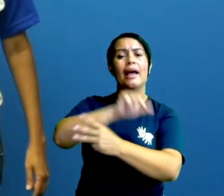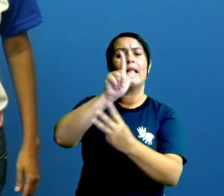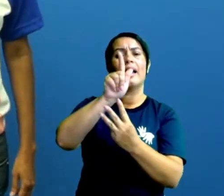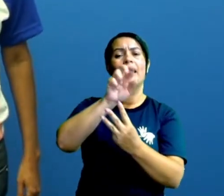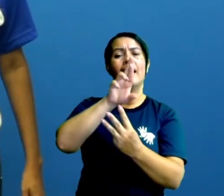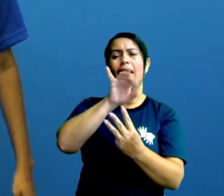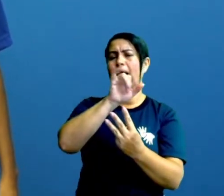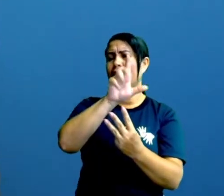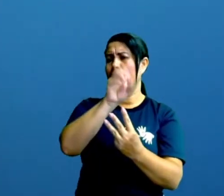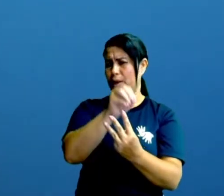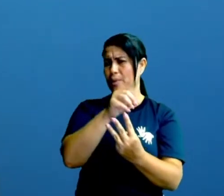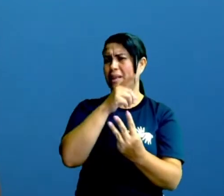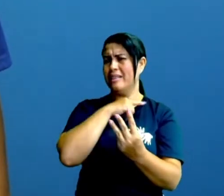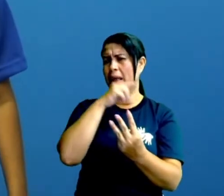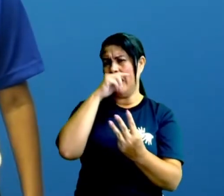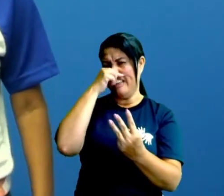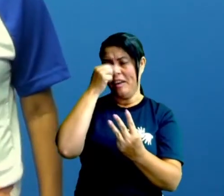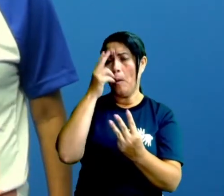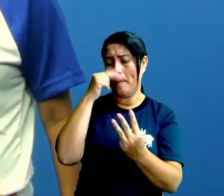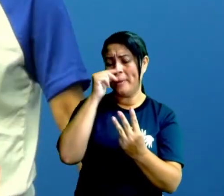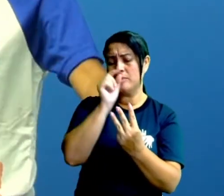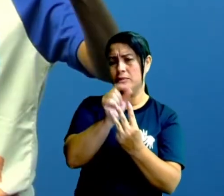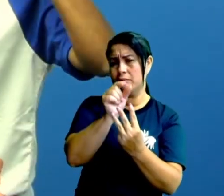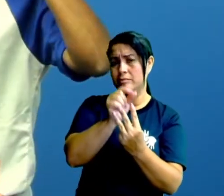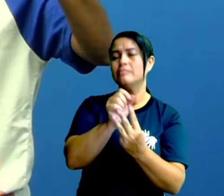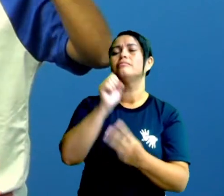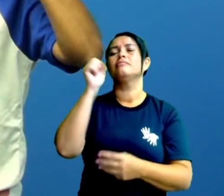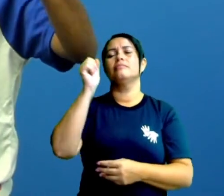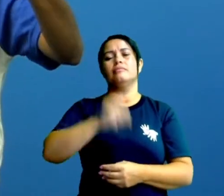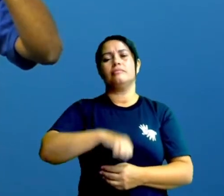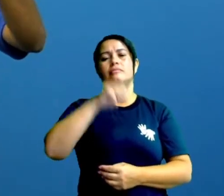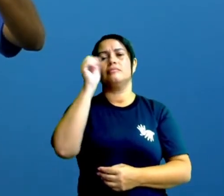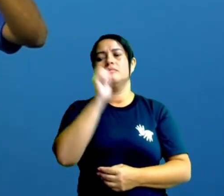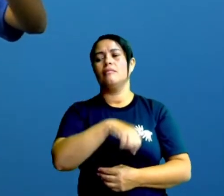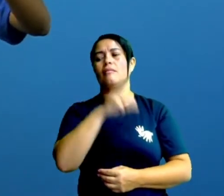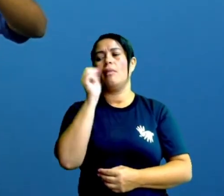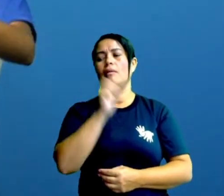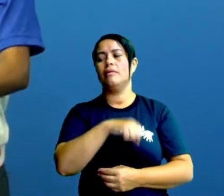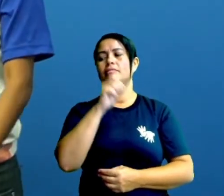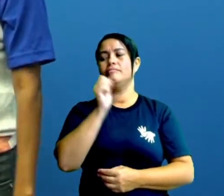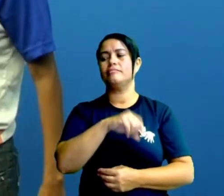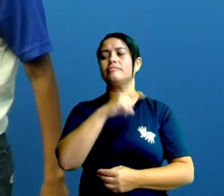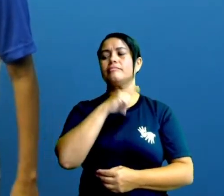tem o mesmo sonzinho final criança e sim ou não Sim